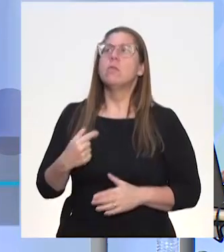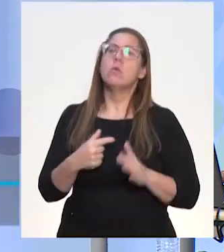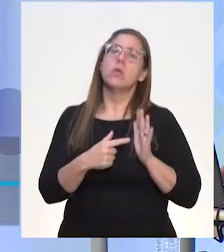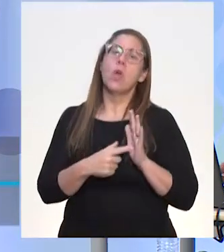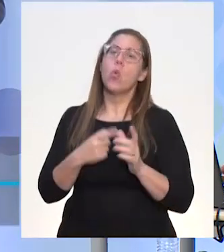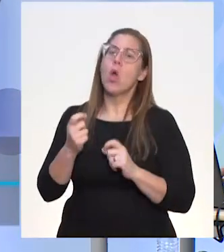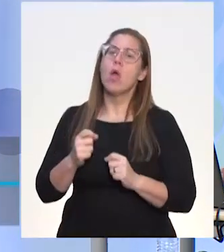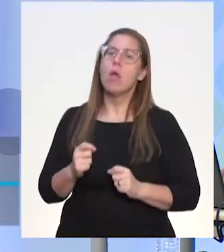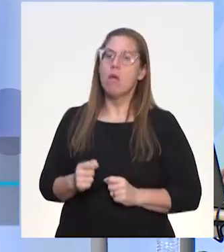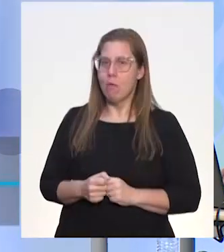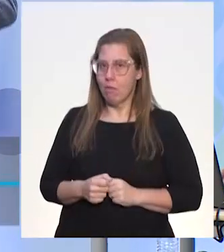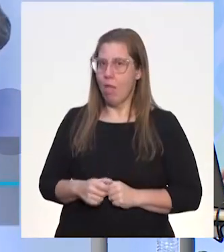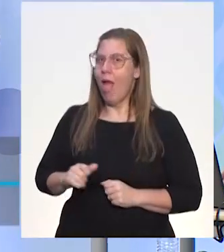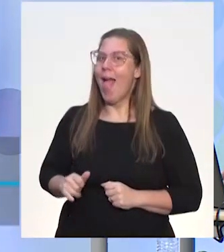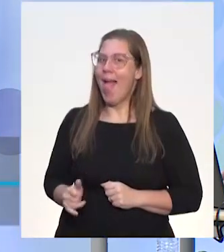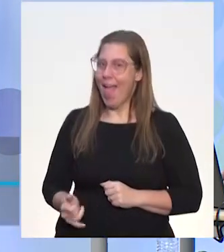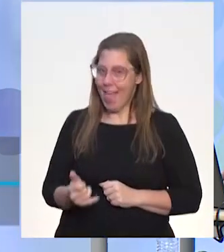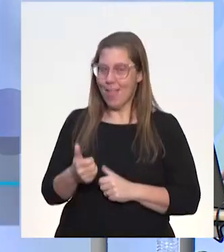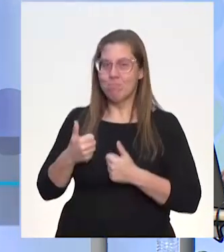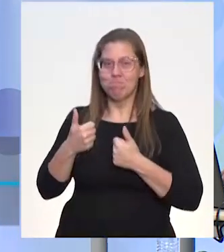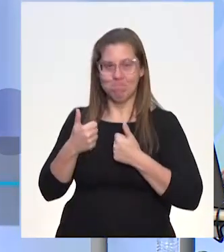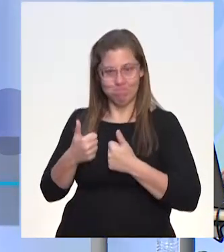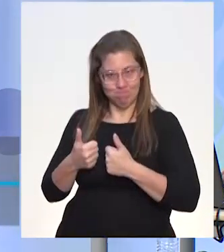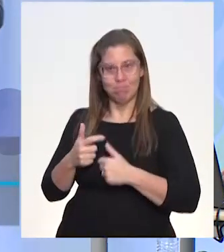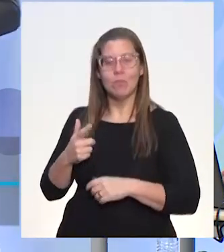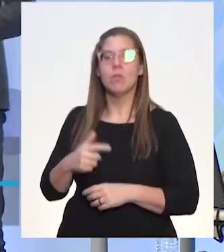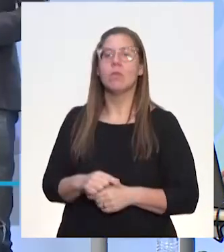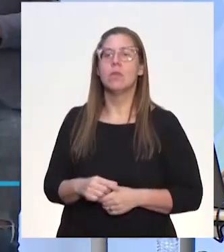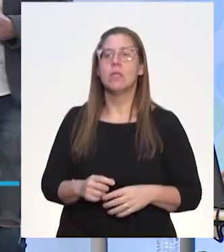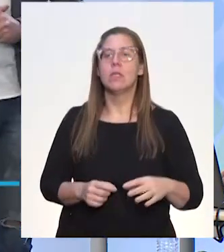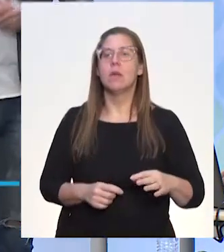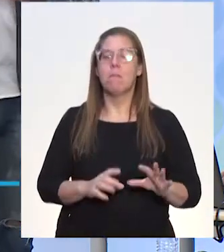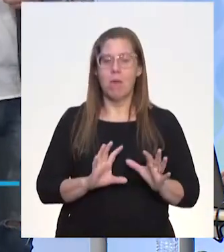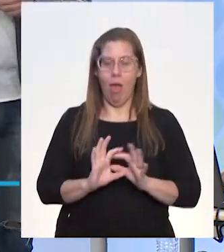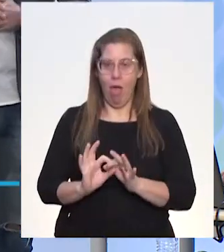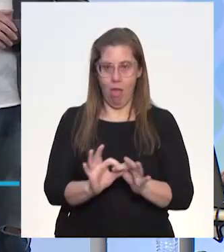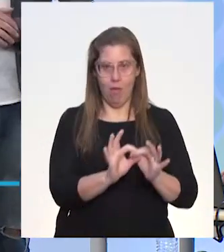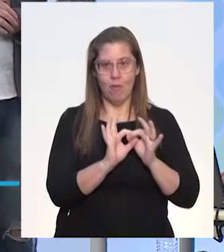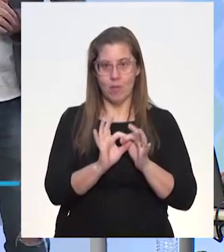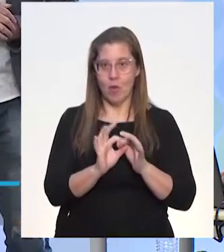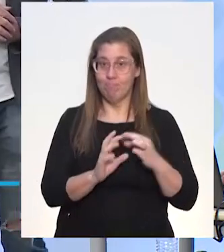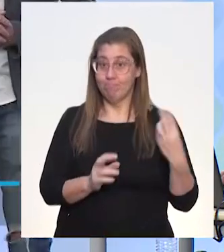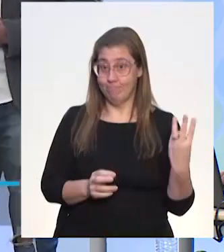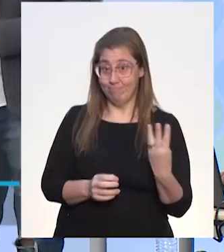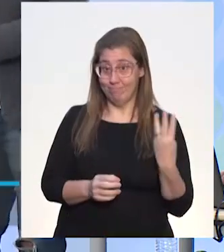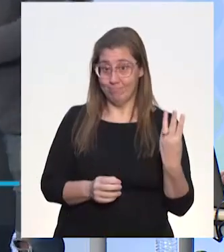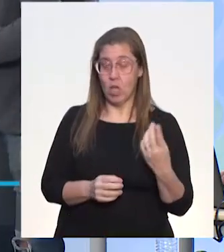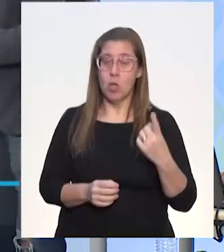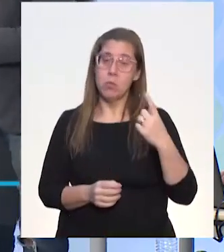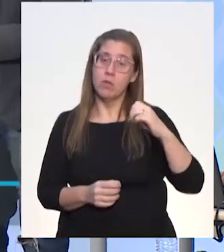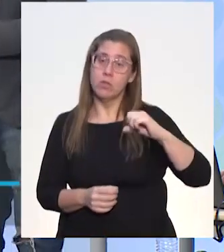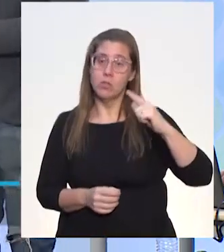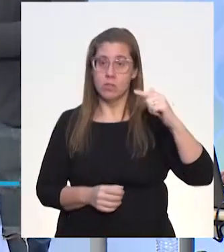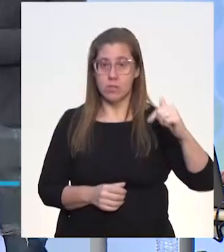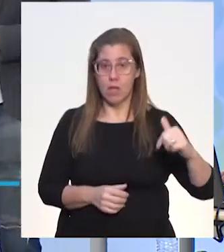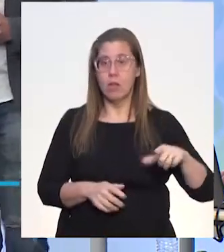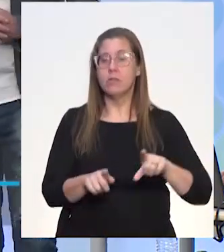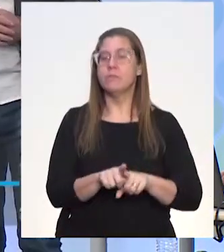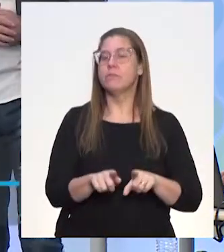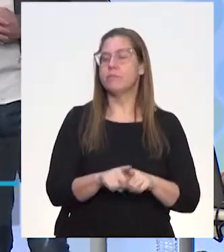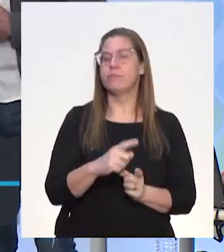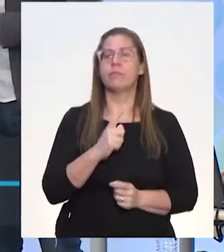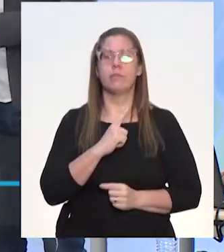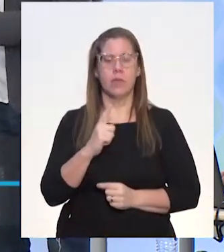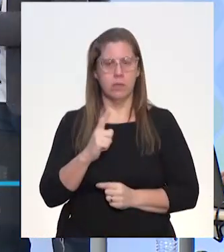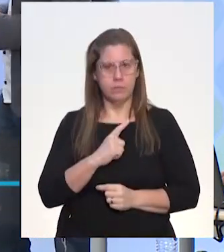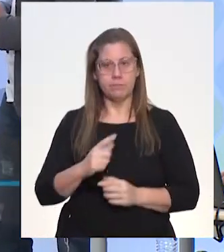uma vantagem definidora para a Tríplice Aliança. Ao mesmo tempo, em 1917 também, nós